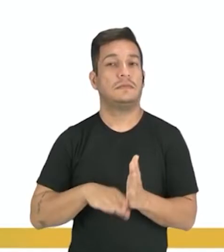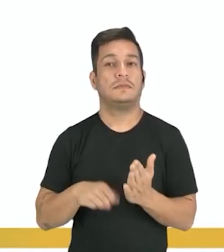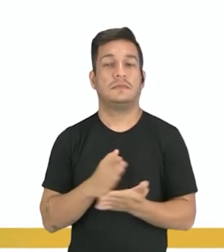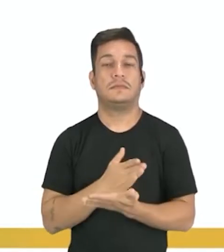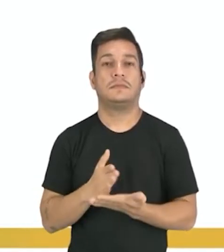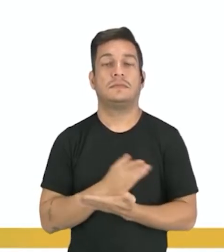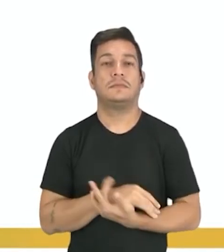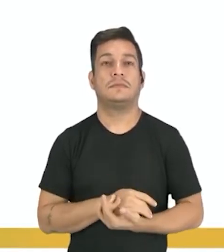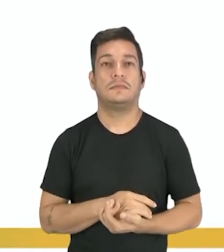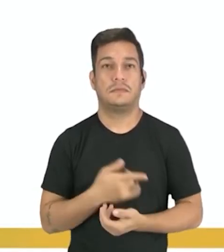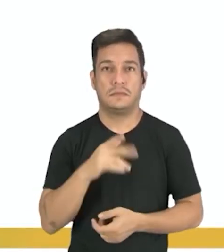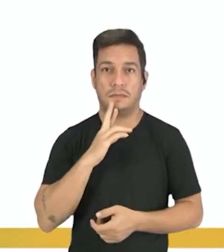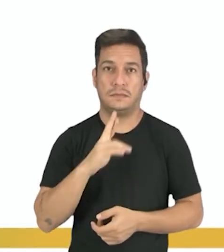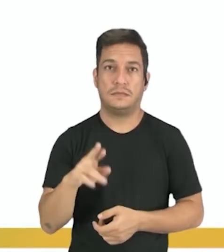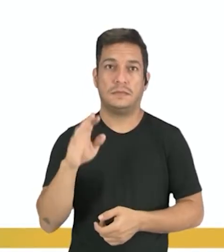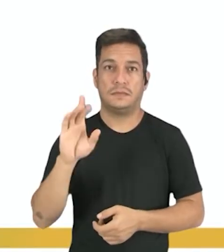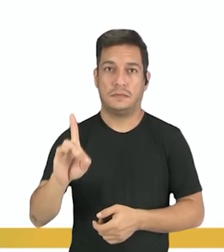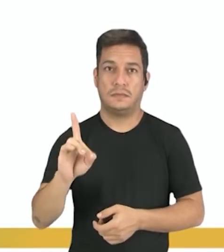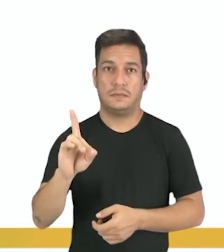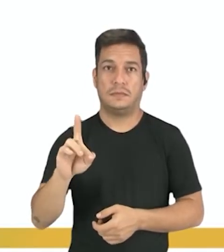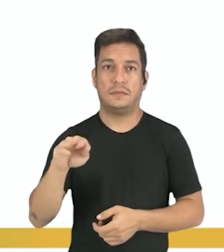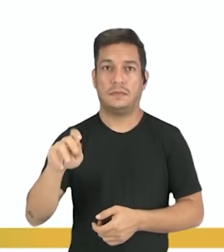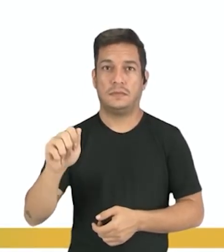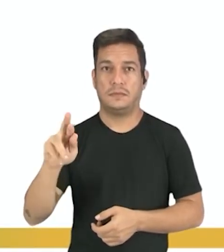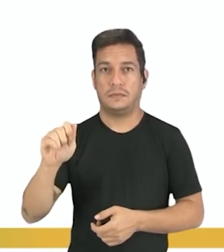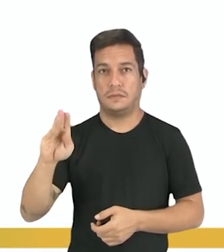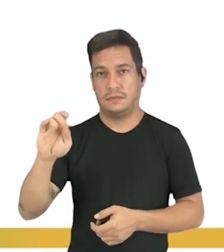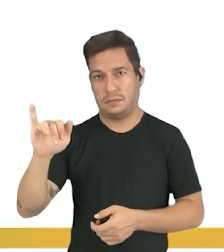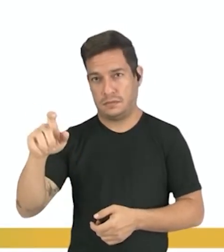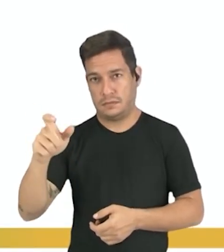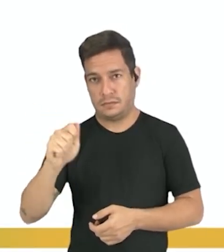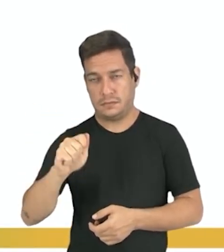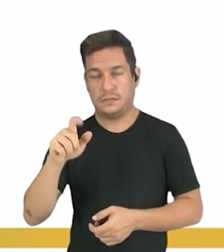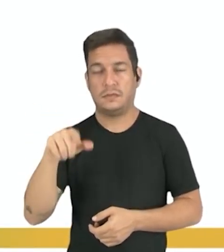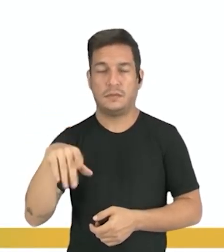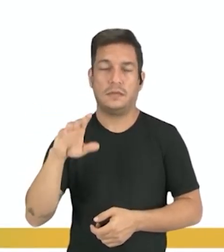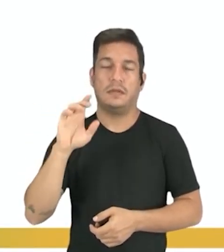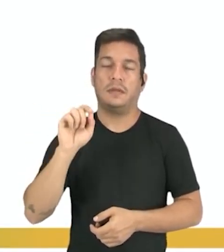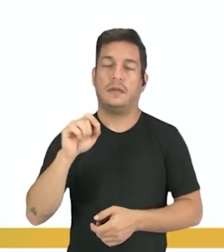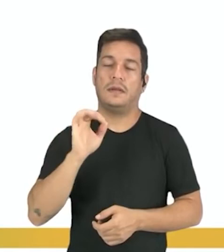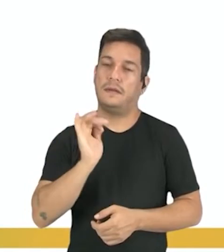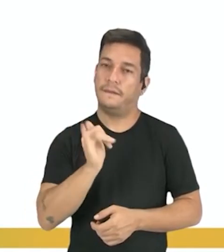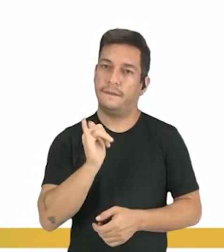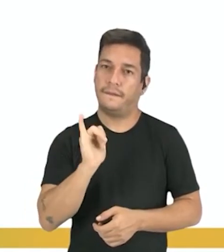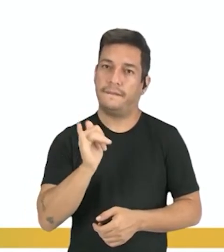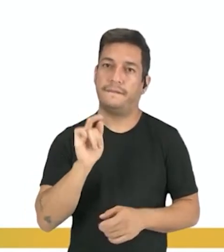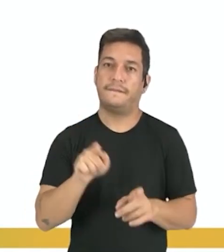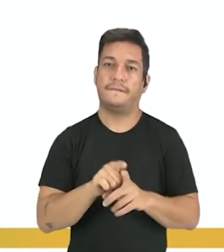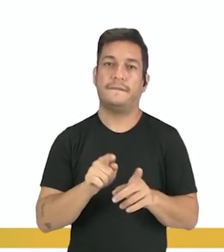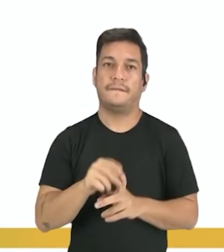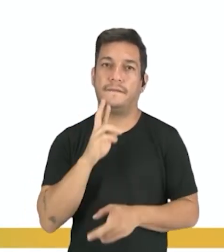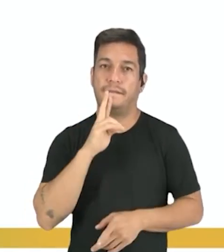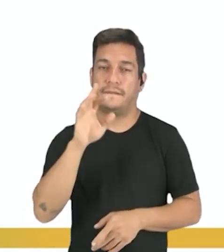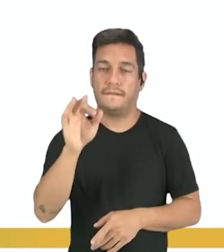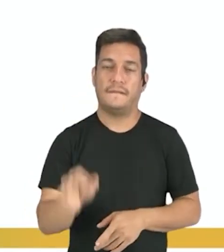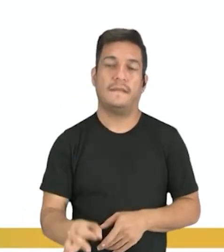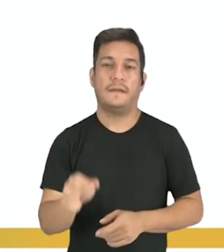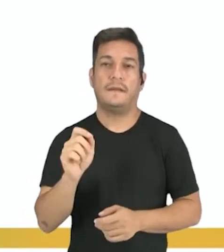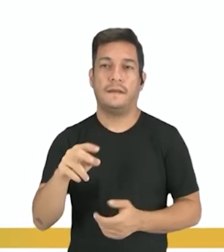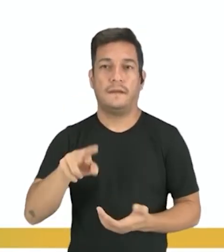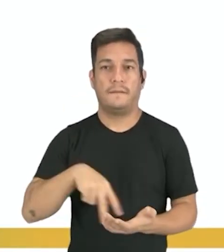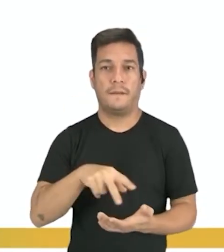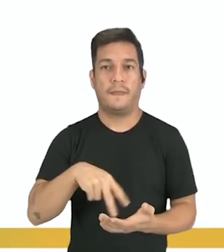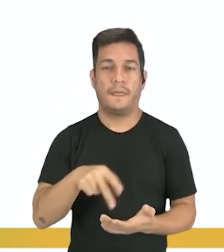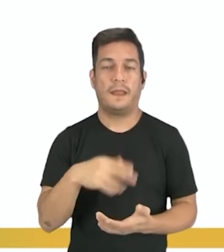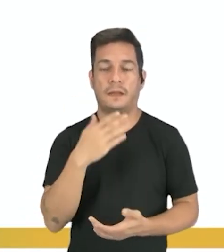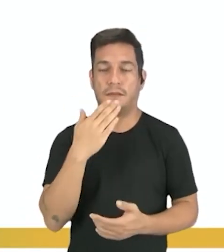algumas e se você respondeu a letra de que amar abaixo que foi citada né é a resposta correta que